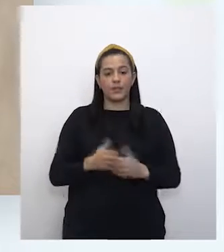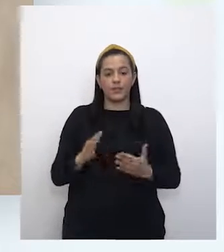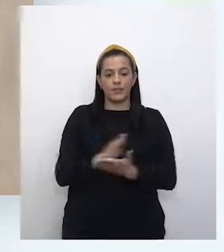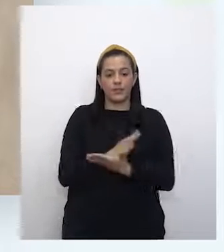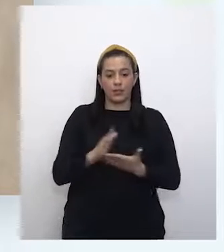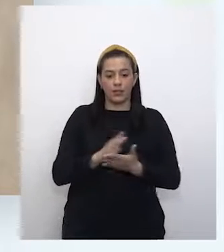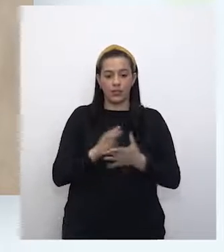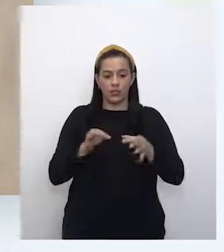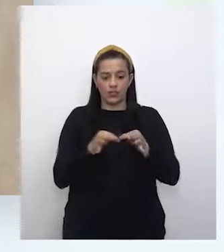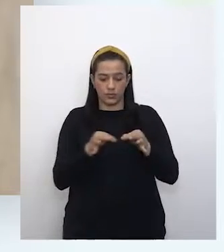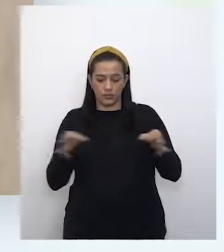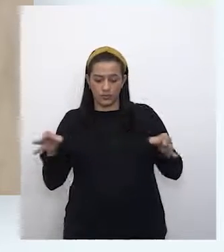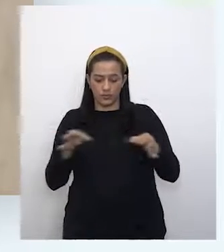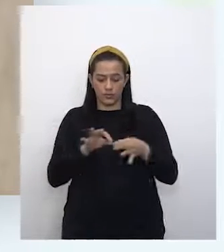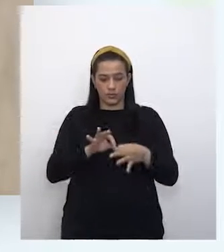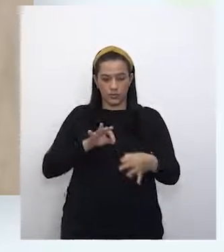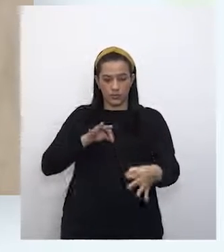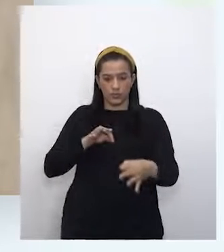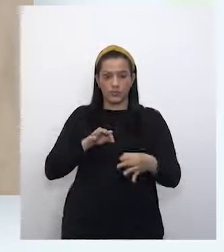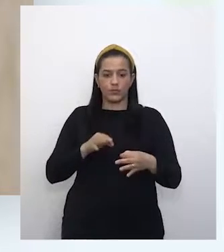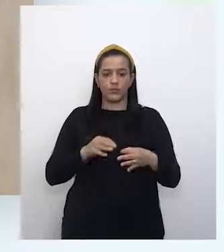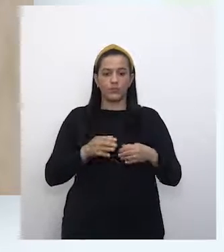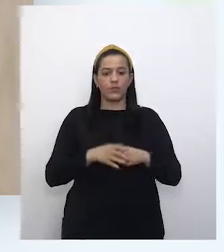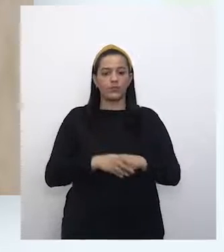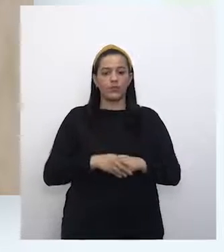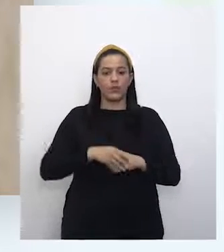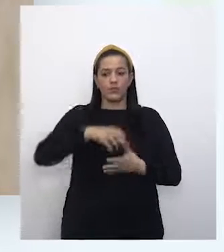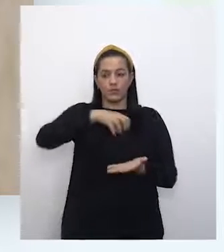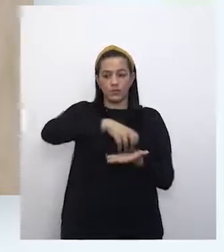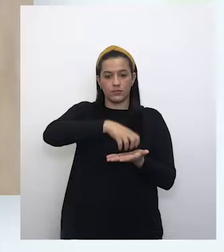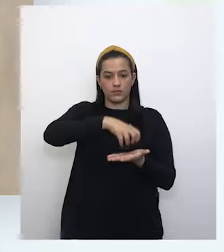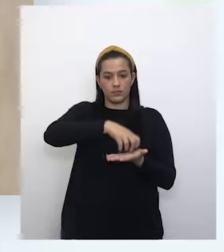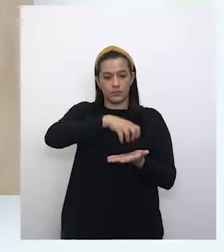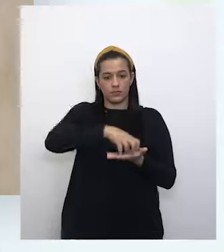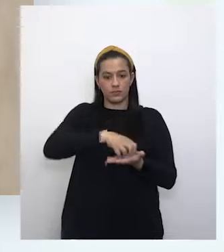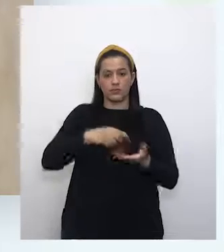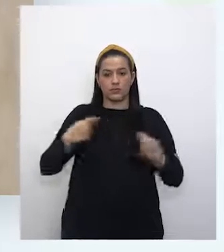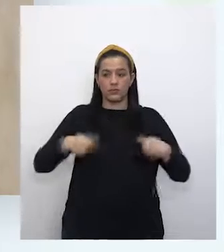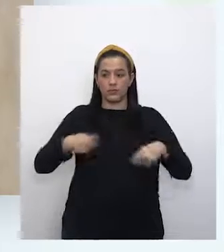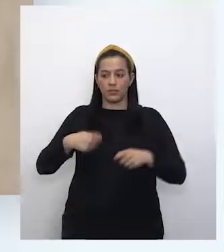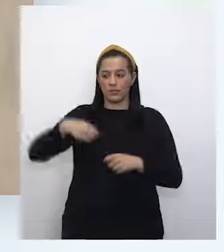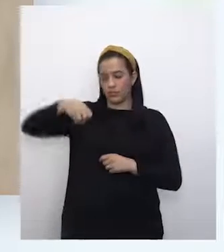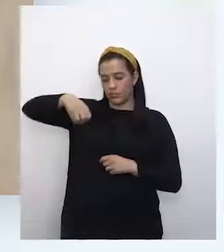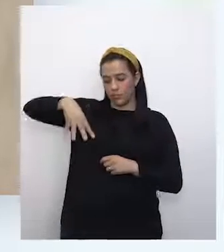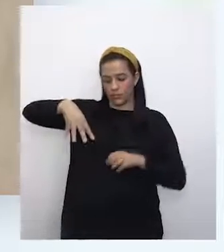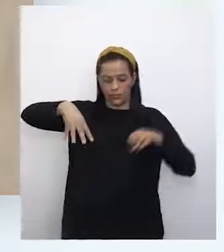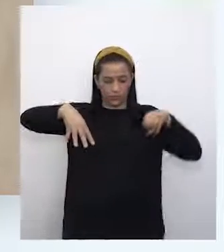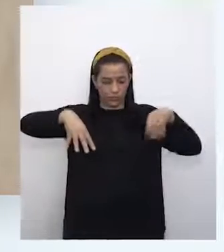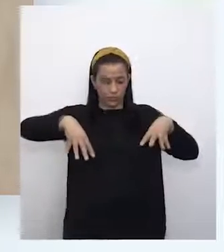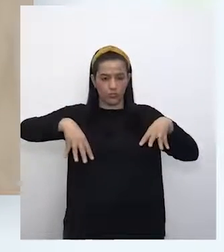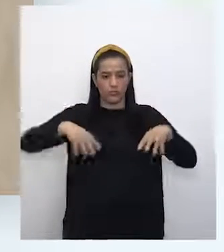algumas medidas para centralizar os furos, que nós vamos colocar os LEDs aqui nessa